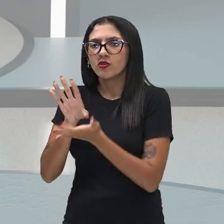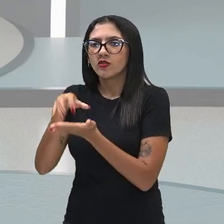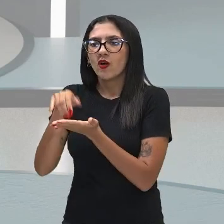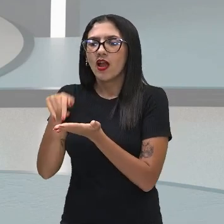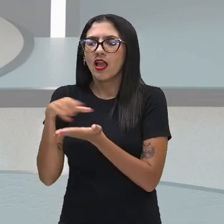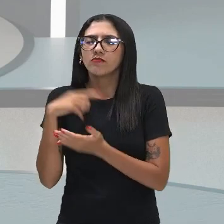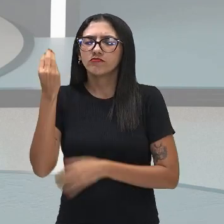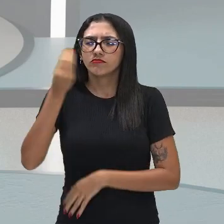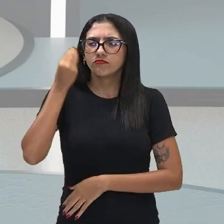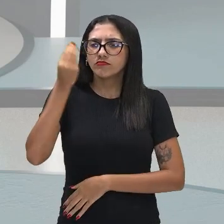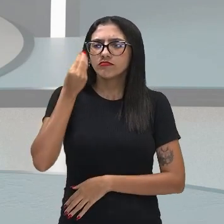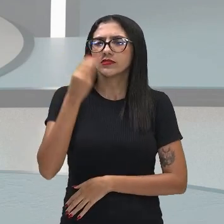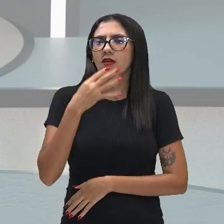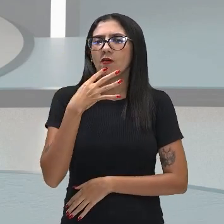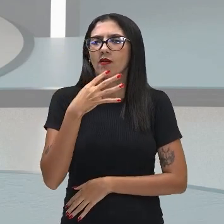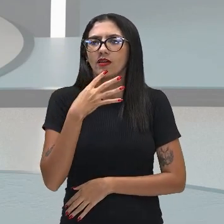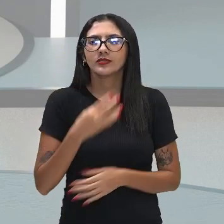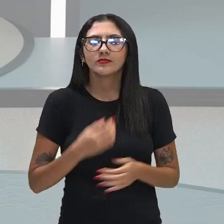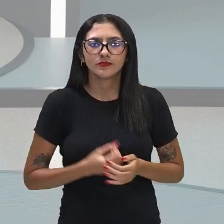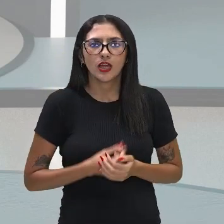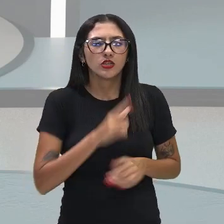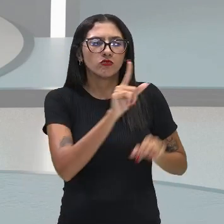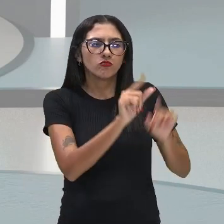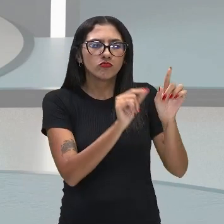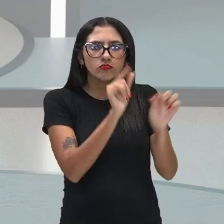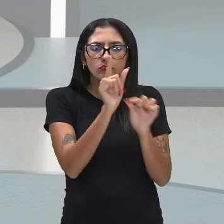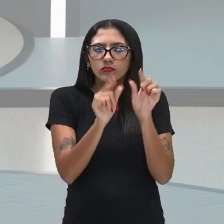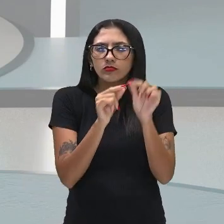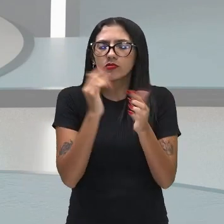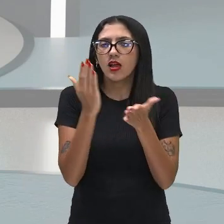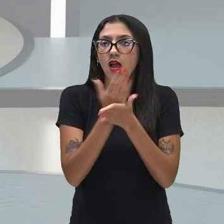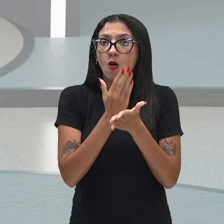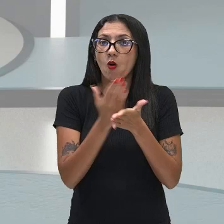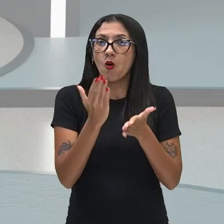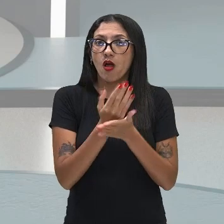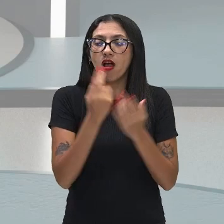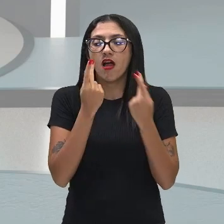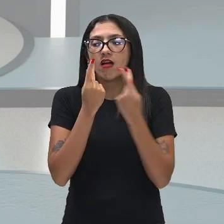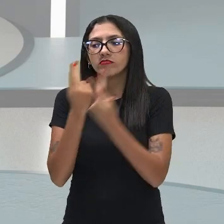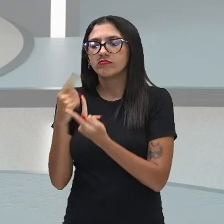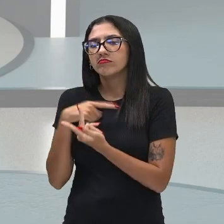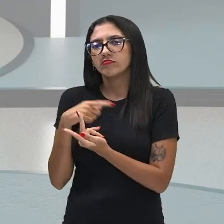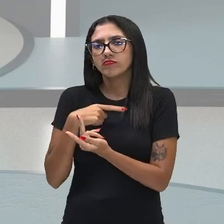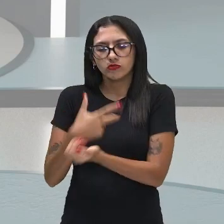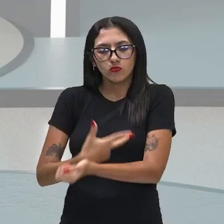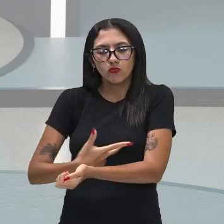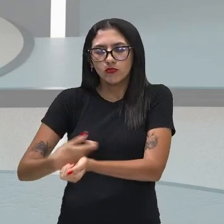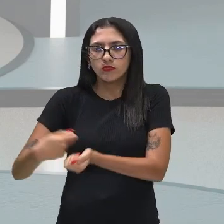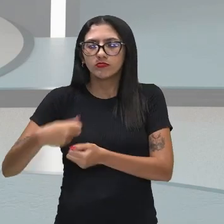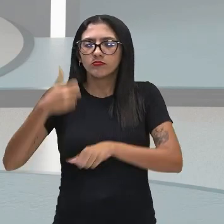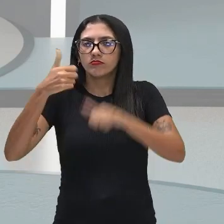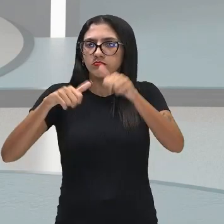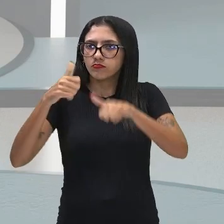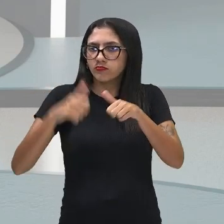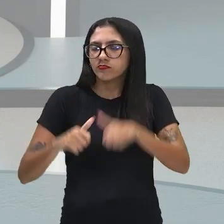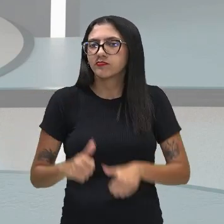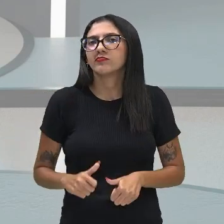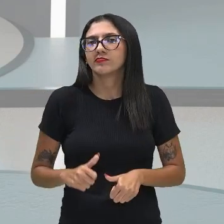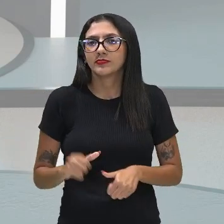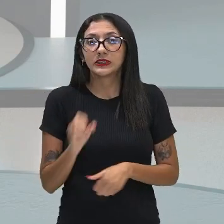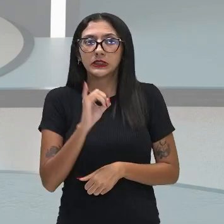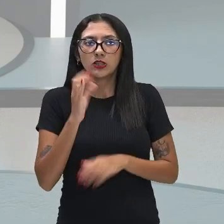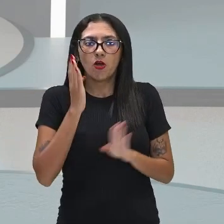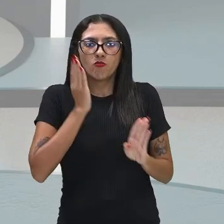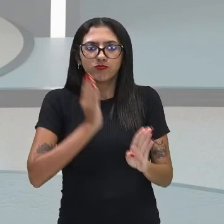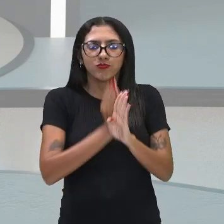acontece? Selecionam alguns e chamam para fazer essa coleta. E aí é feito o exame. Se for